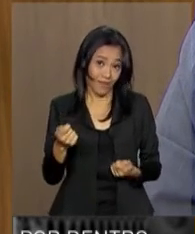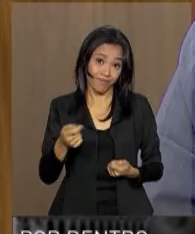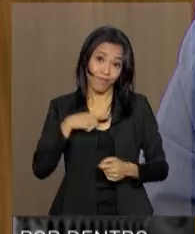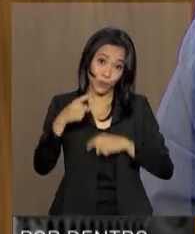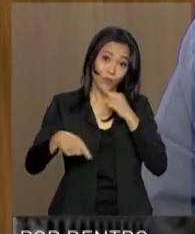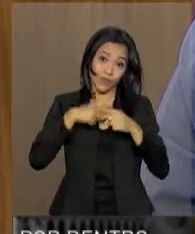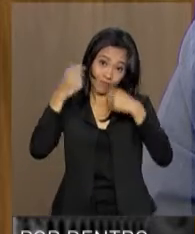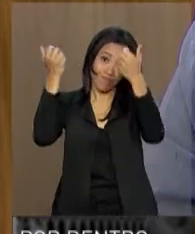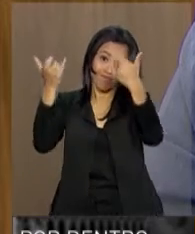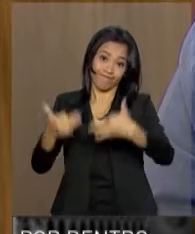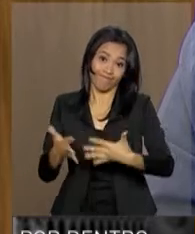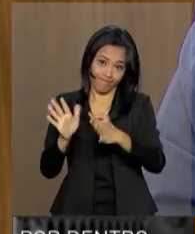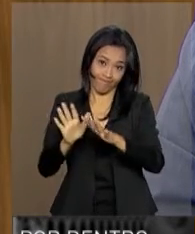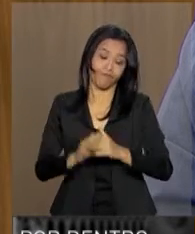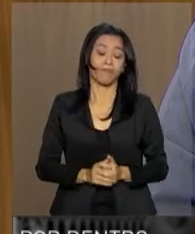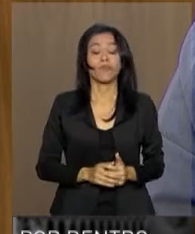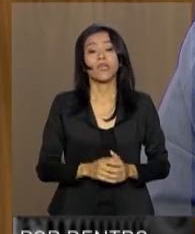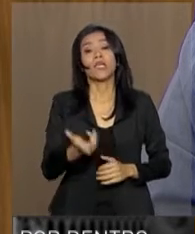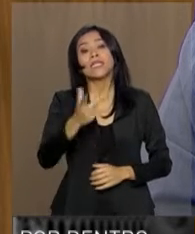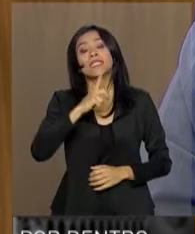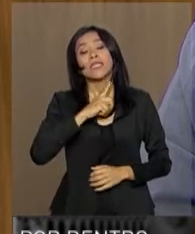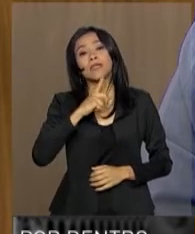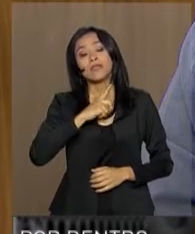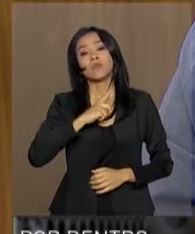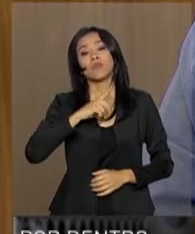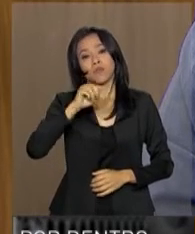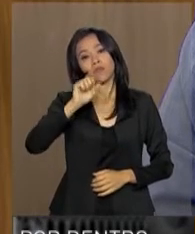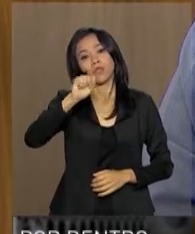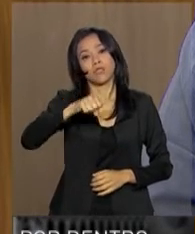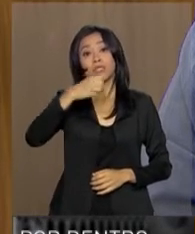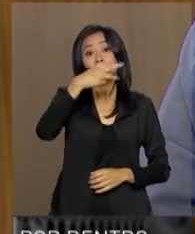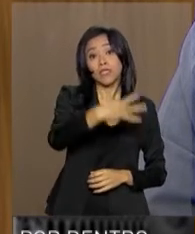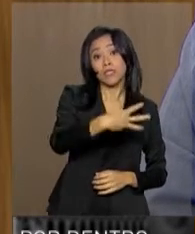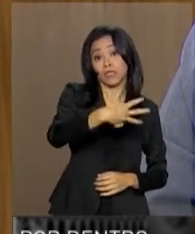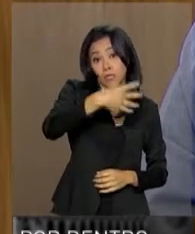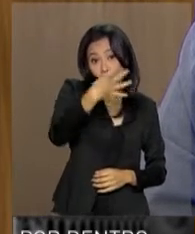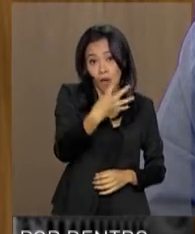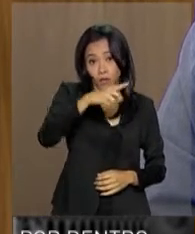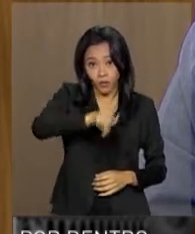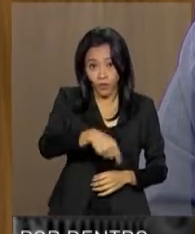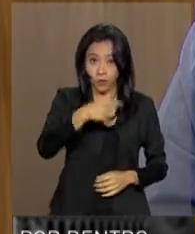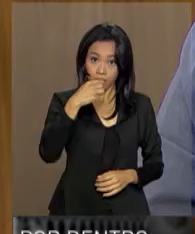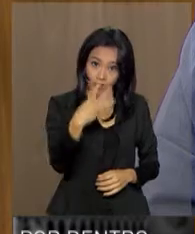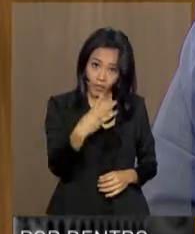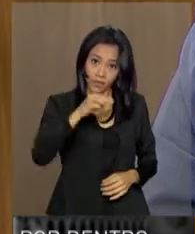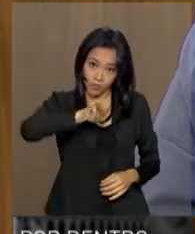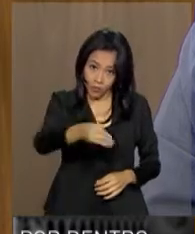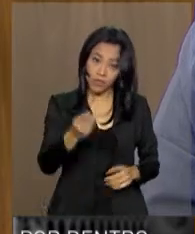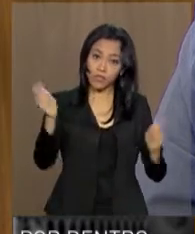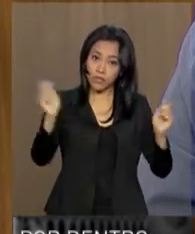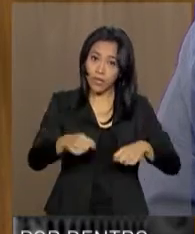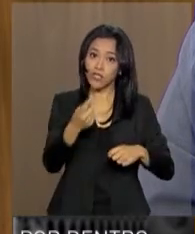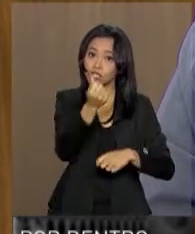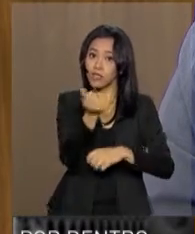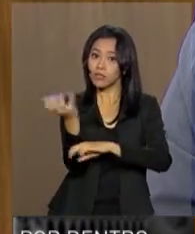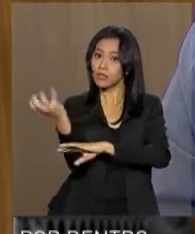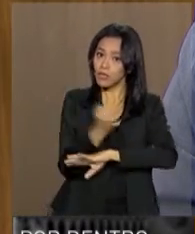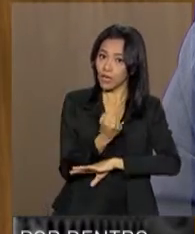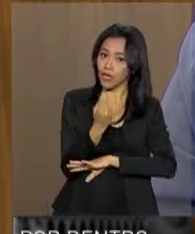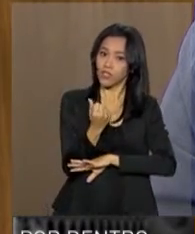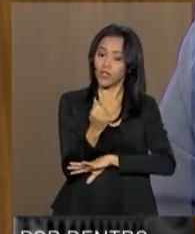dúvidas bom nós temos então realmente 34,3 bilhões que podem ser sacados são